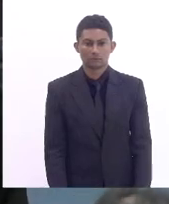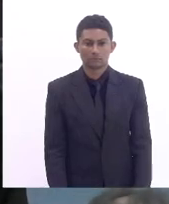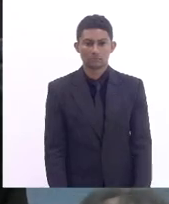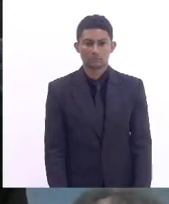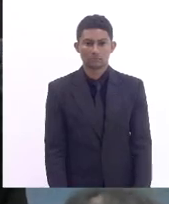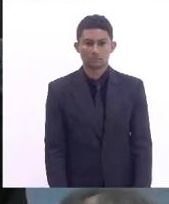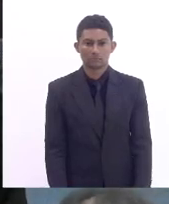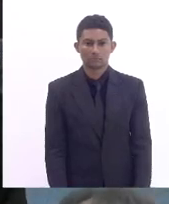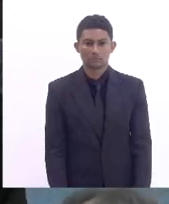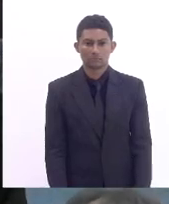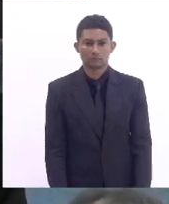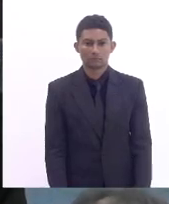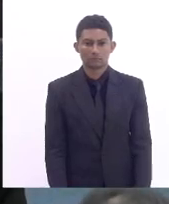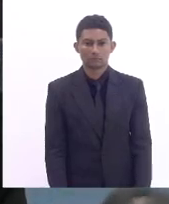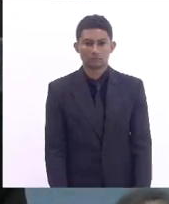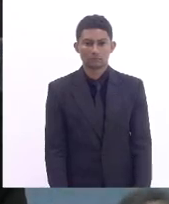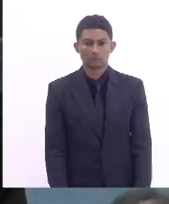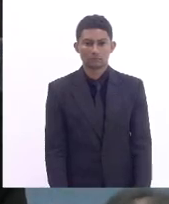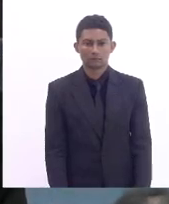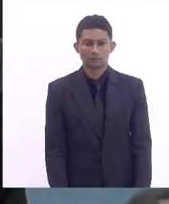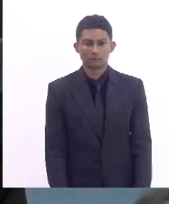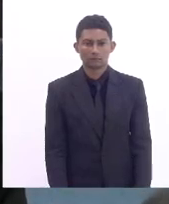oi oi